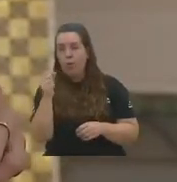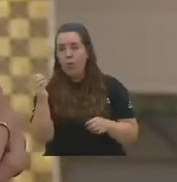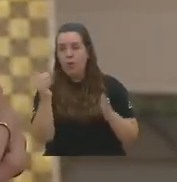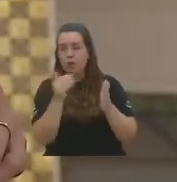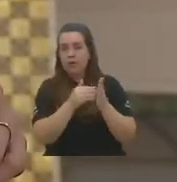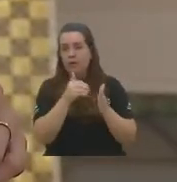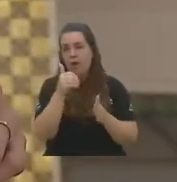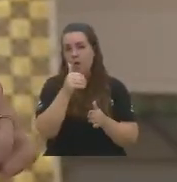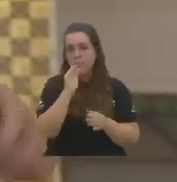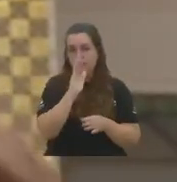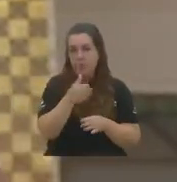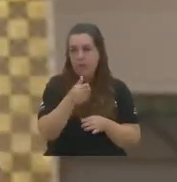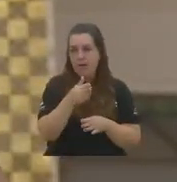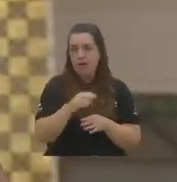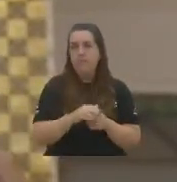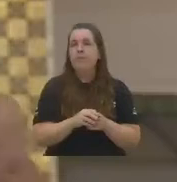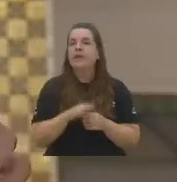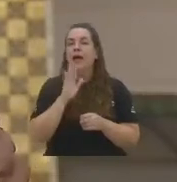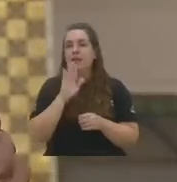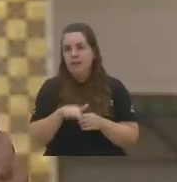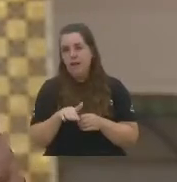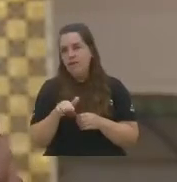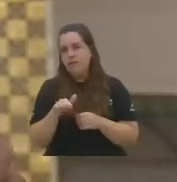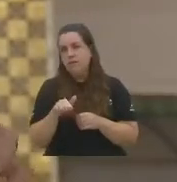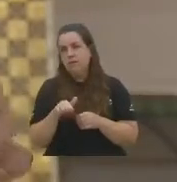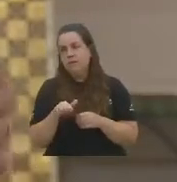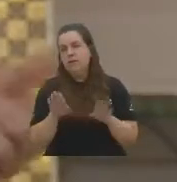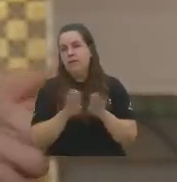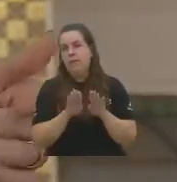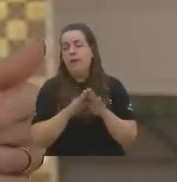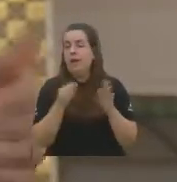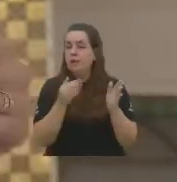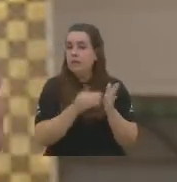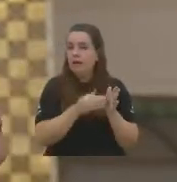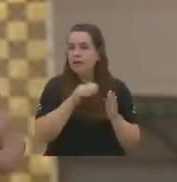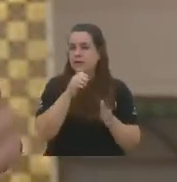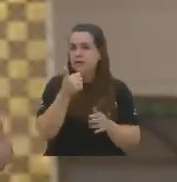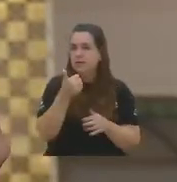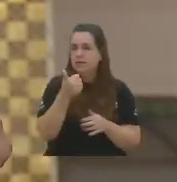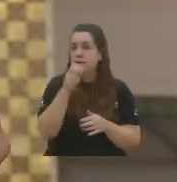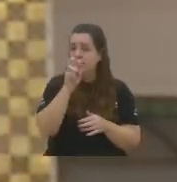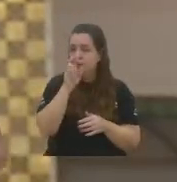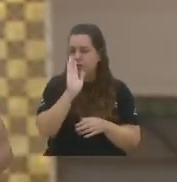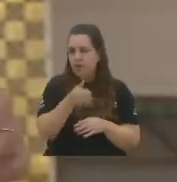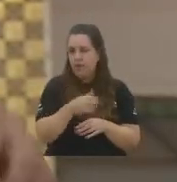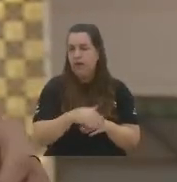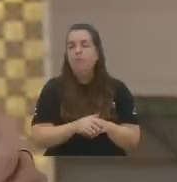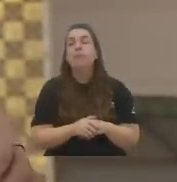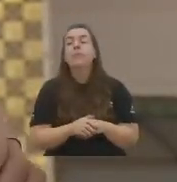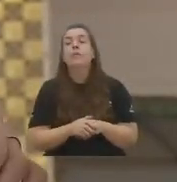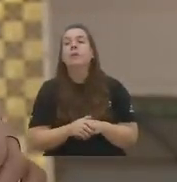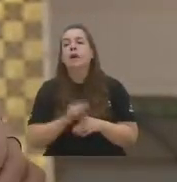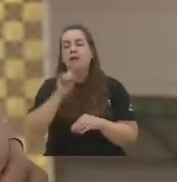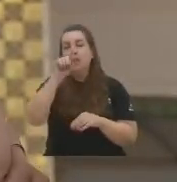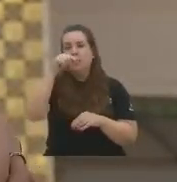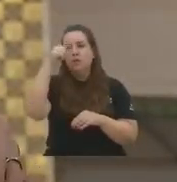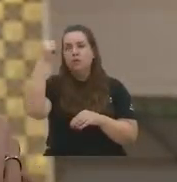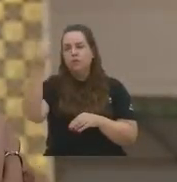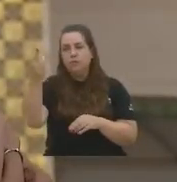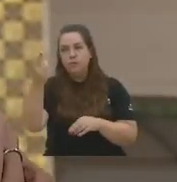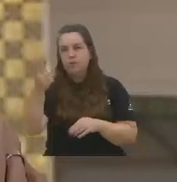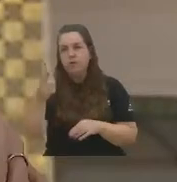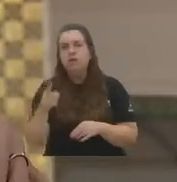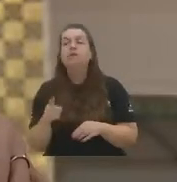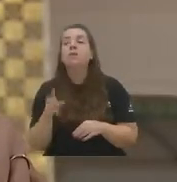1:30 às 17 e no domingo, da 1:30 às 17. Na segunda-feira, dia 17 do 5 próximo, às 19